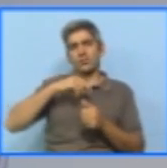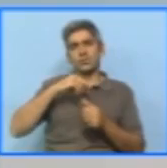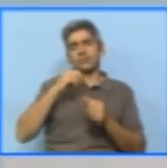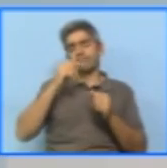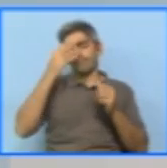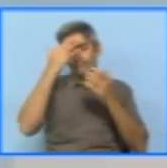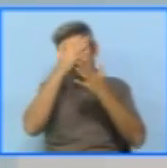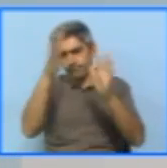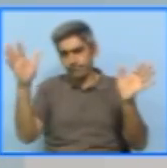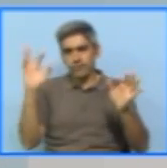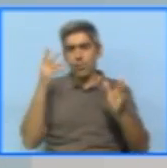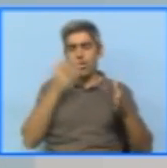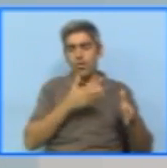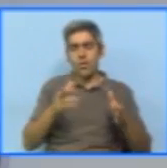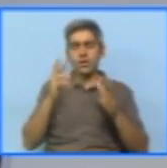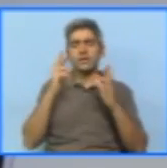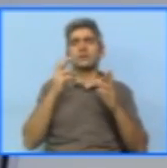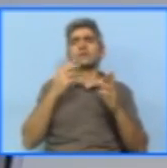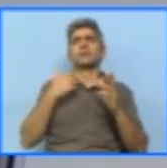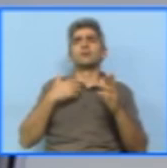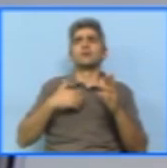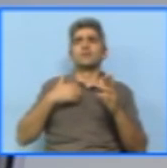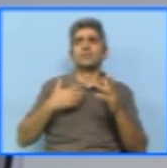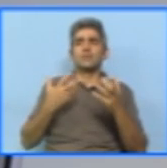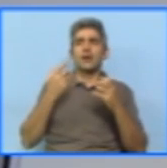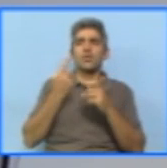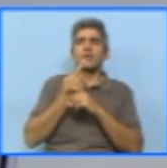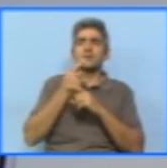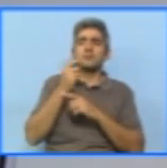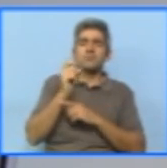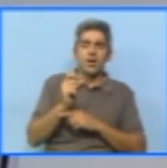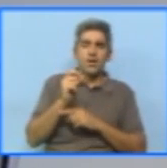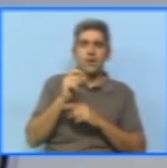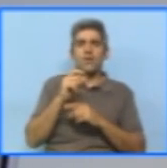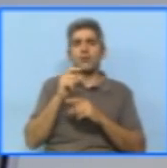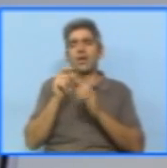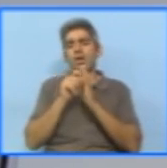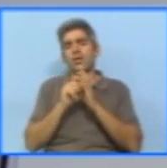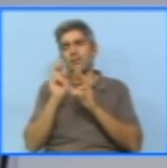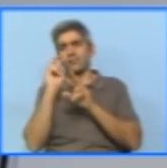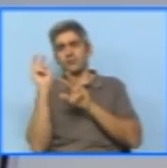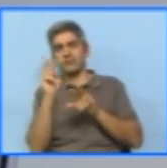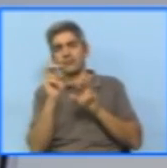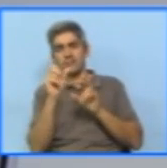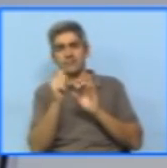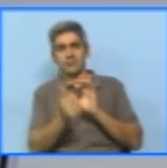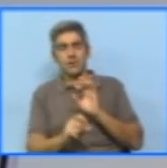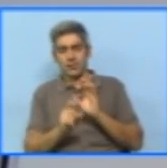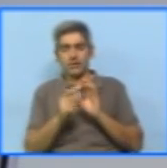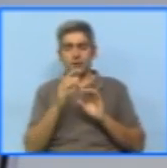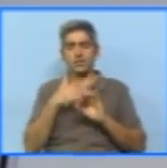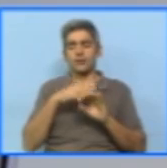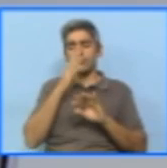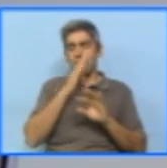ou orientamos o nosso desejo para fins maus, eticamente reprováveis, estamos a fazer uma má